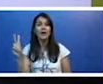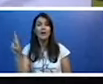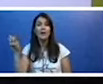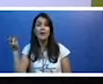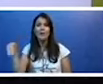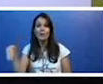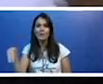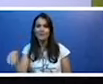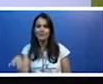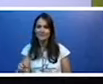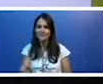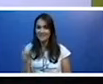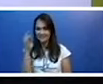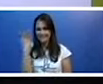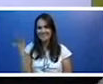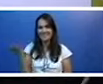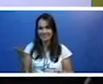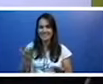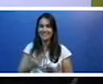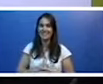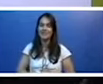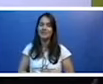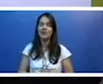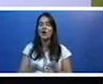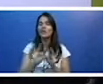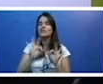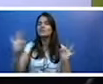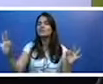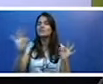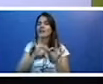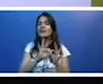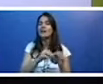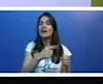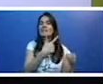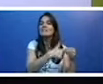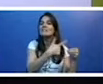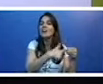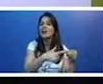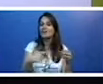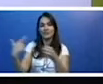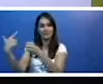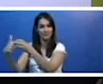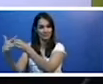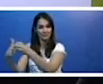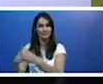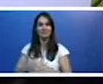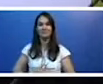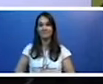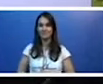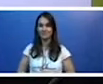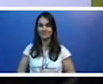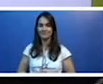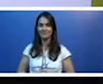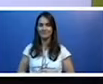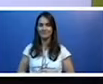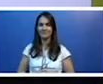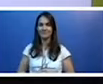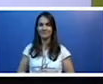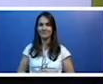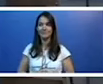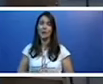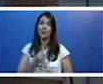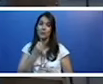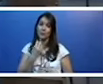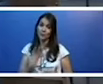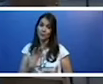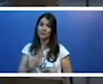quilômetros. Essa é a distância entre as duas casas, entre as duas cidades, ok? Bom,